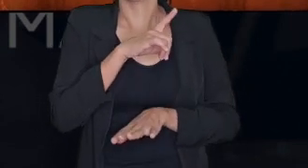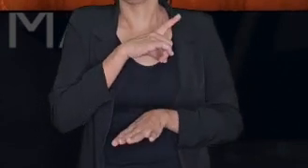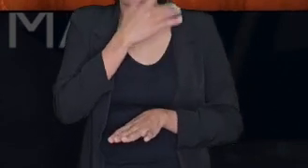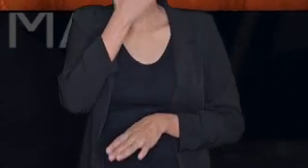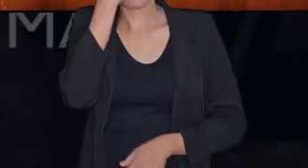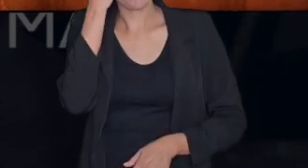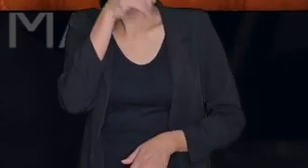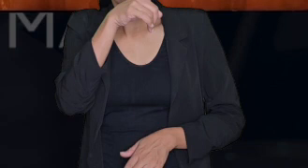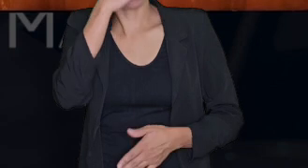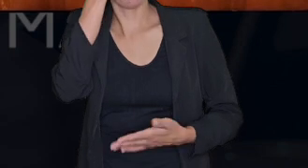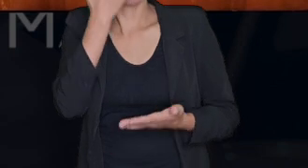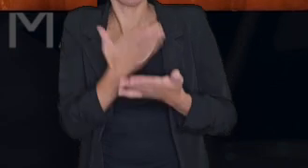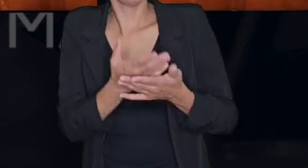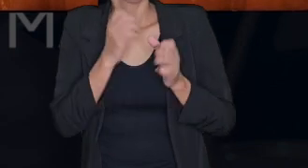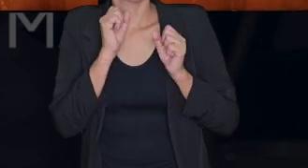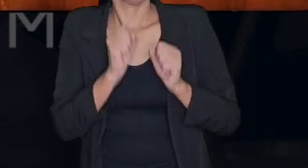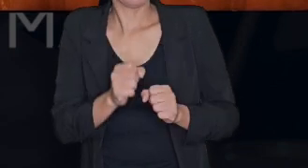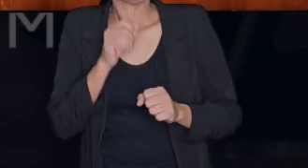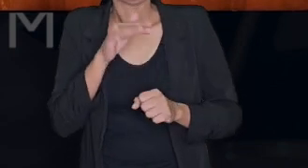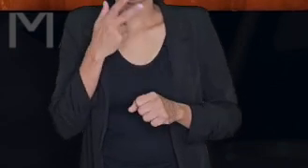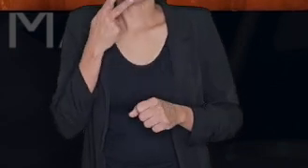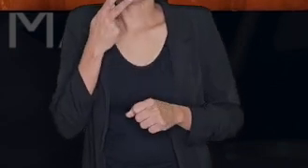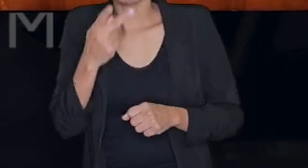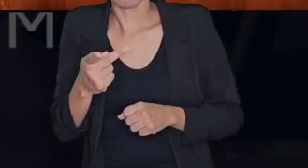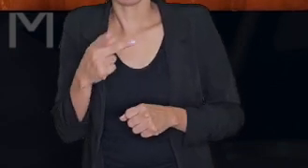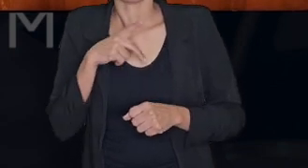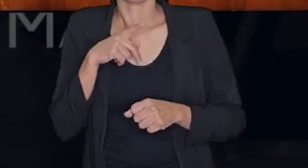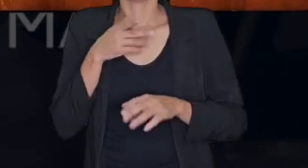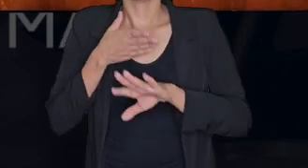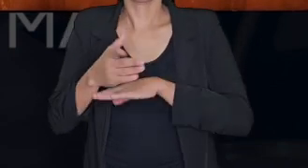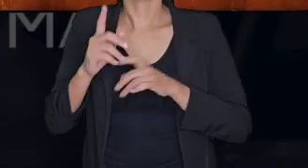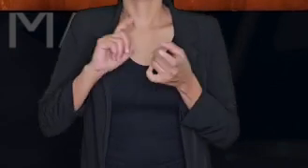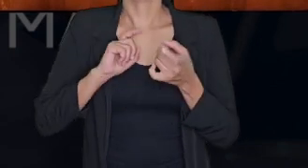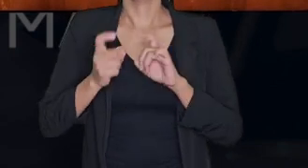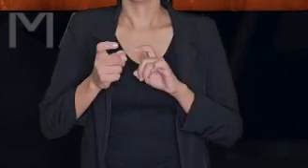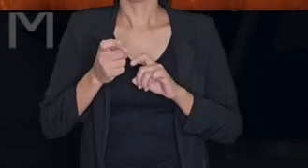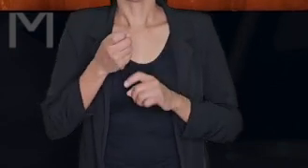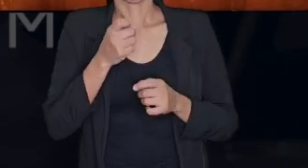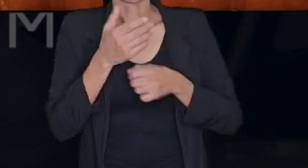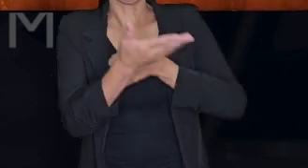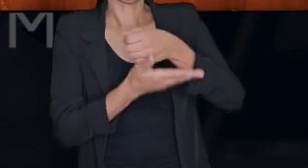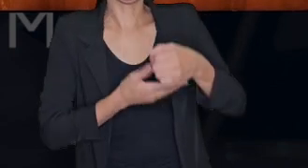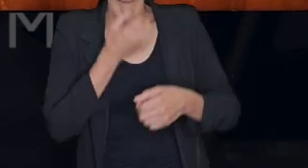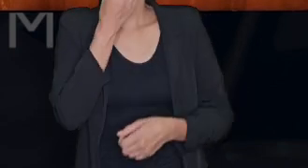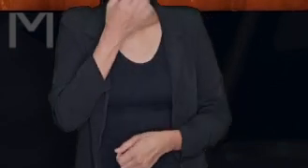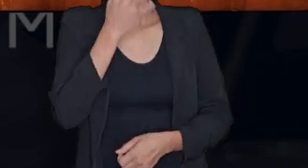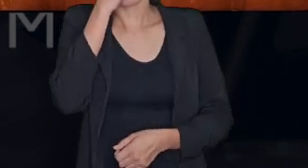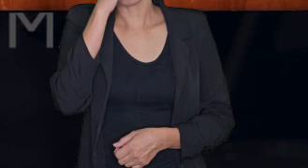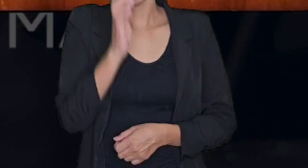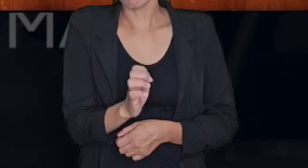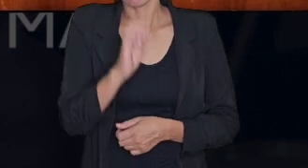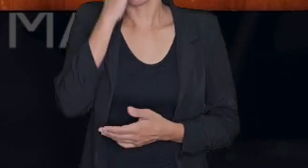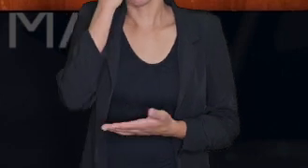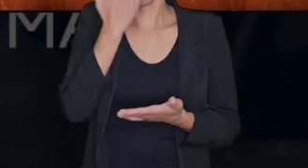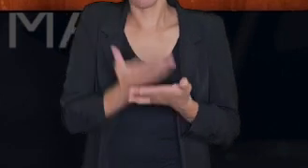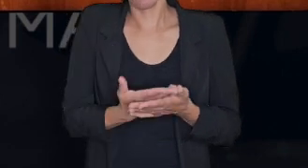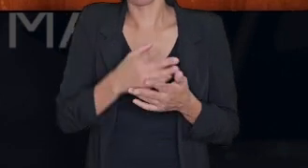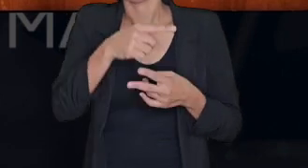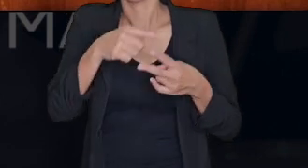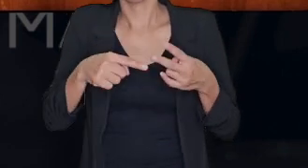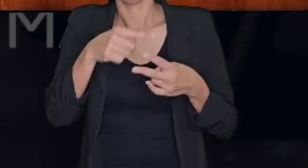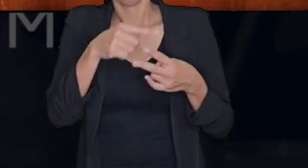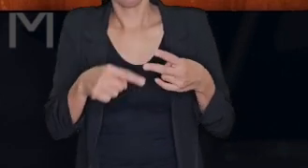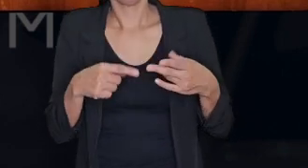tem dizendo há uma diretriz de que as pessoas são confiáveis quando se manifestam com a administração pública. O princípio da